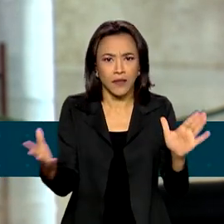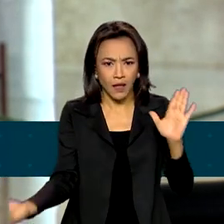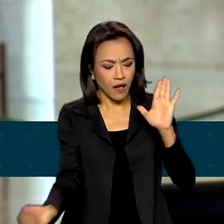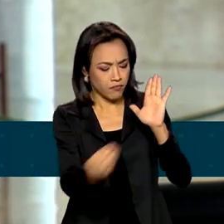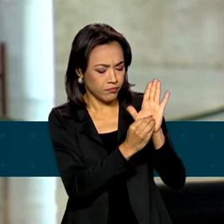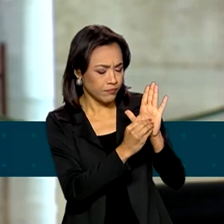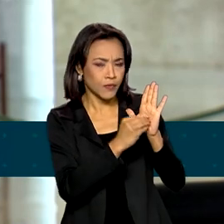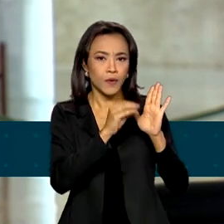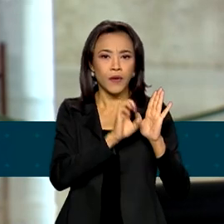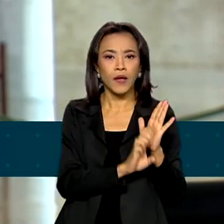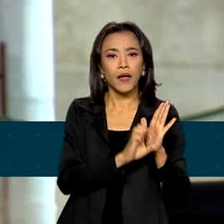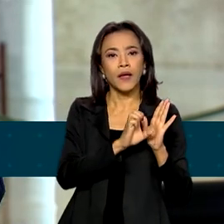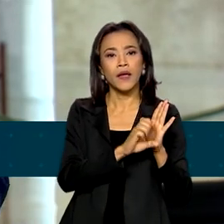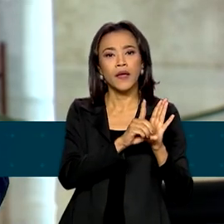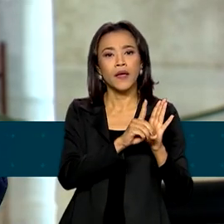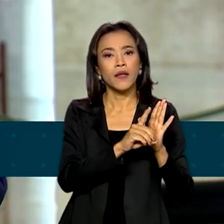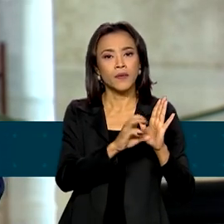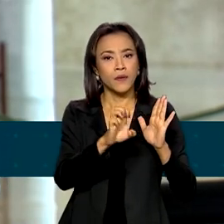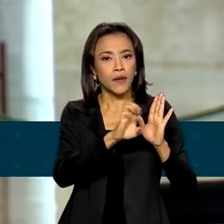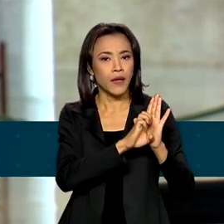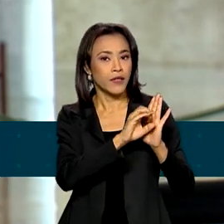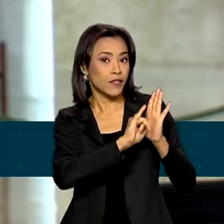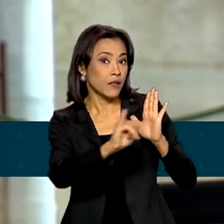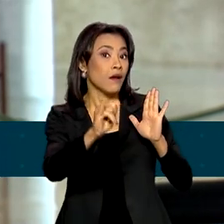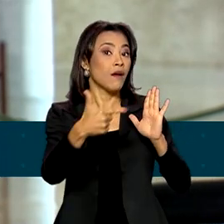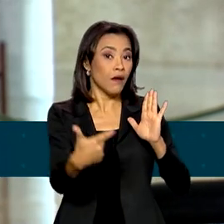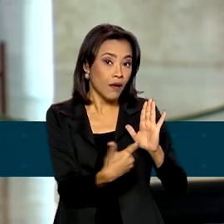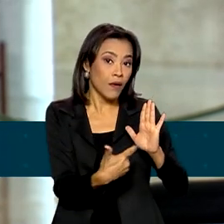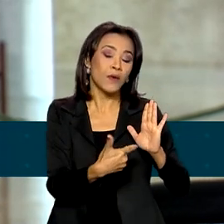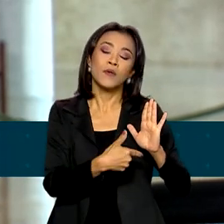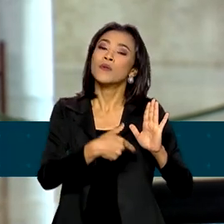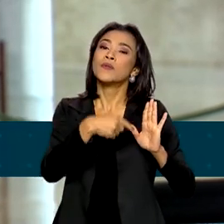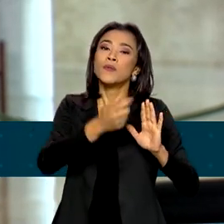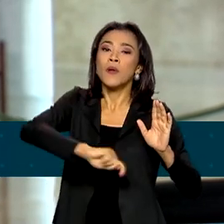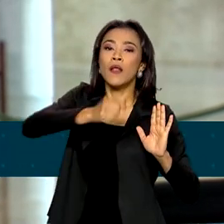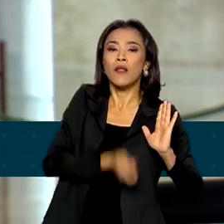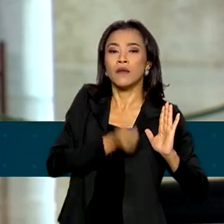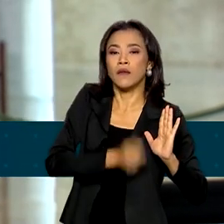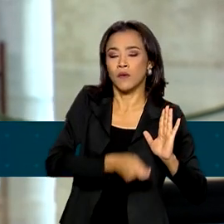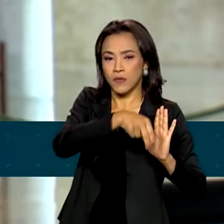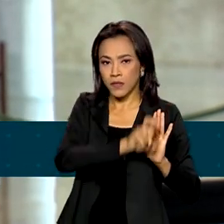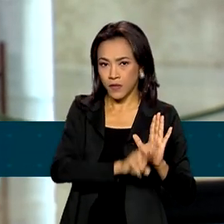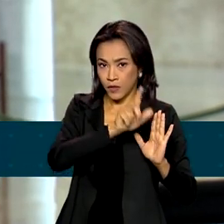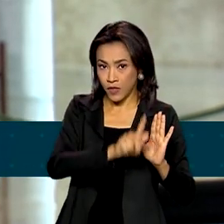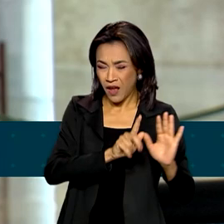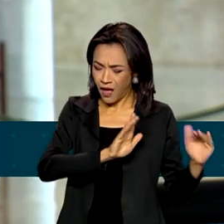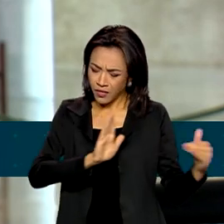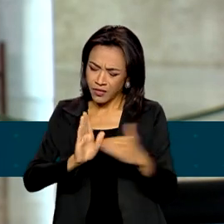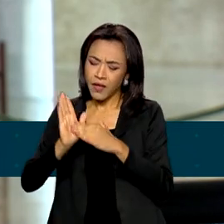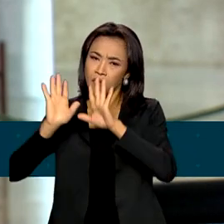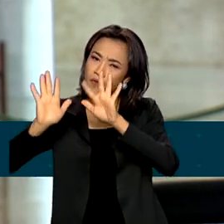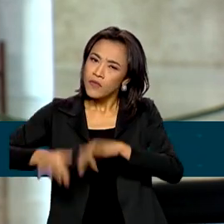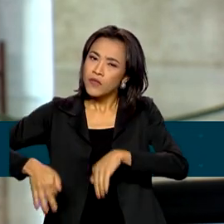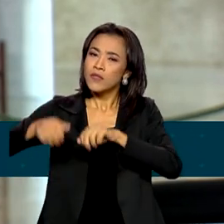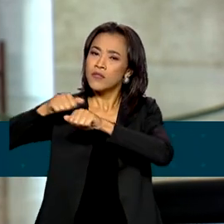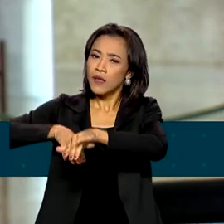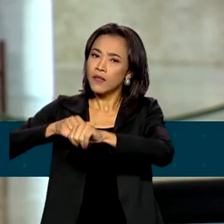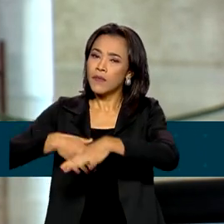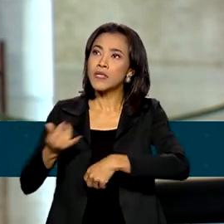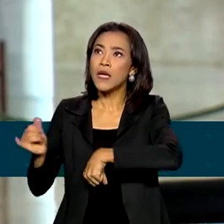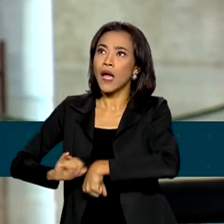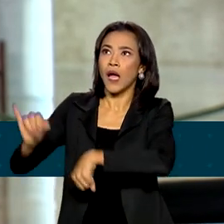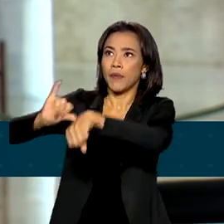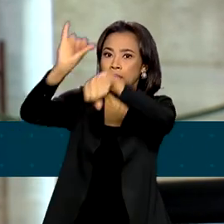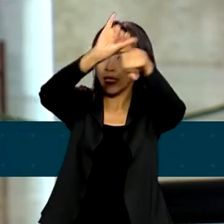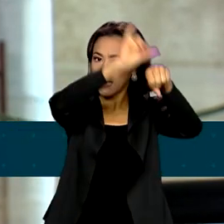edital do leilão do do do edital do leilão dos cinco Jeneci prazo é vai até o final de setembro para as capitais